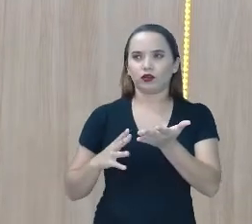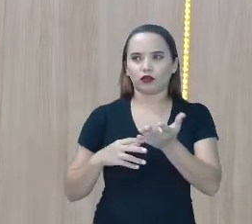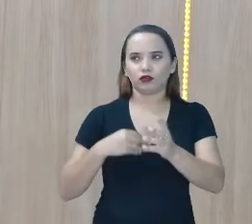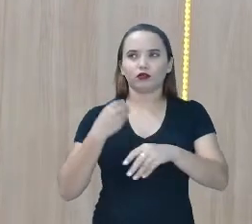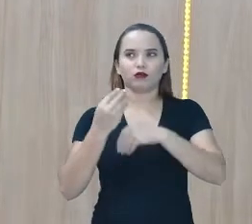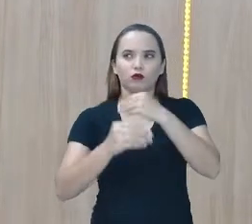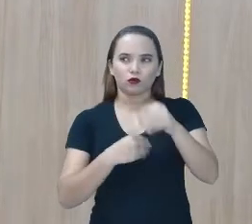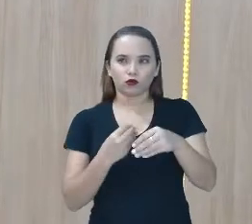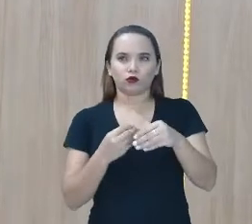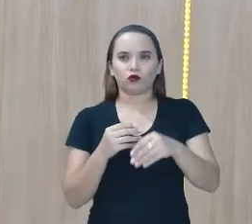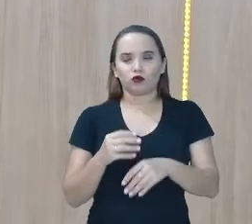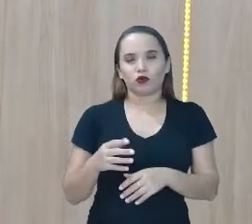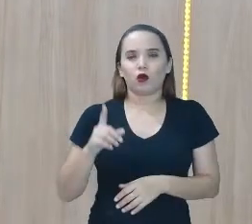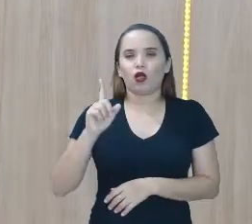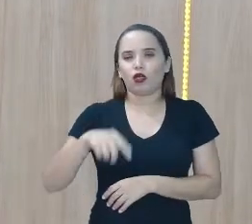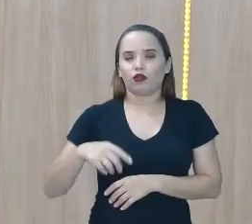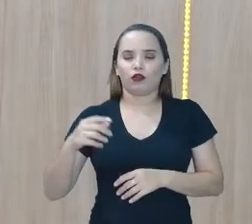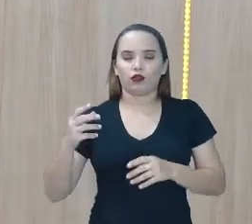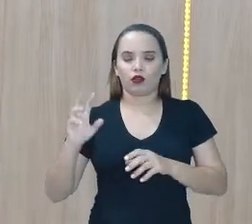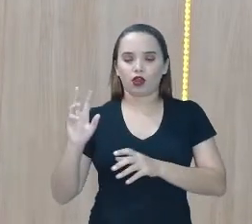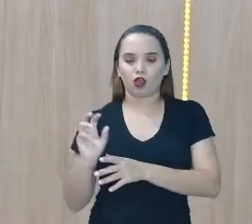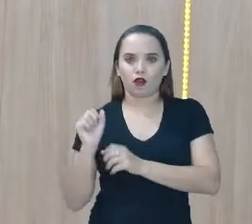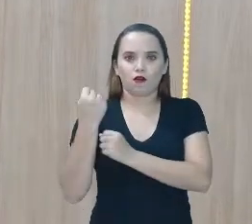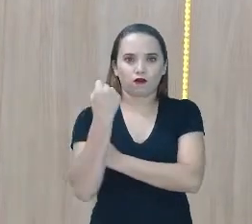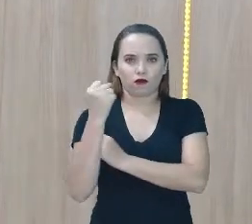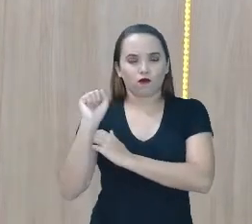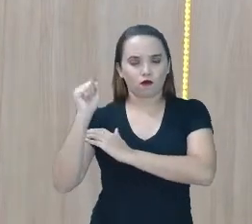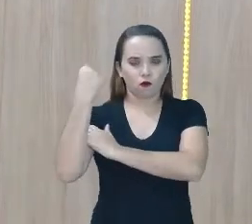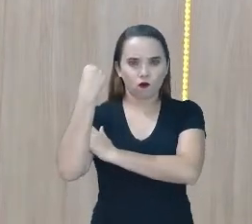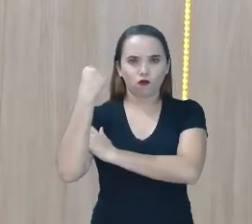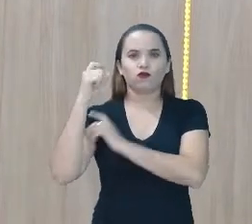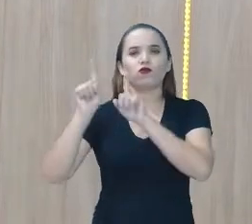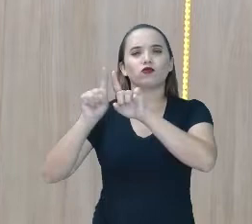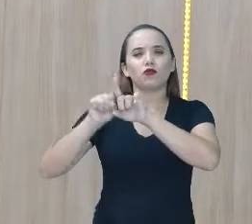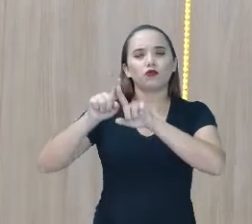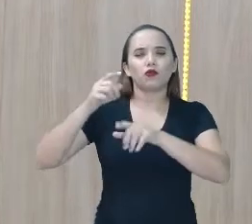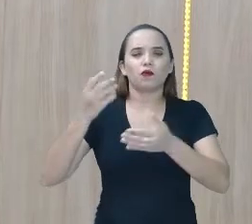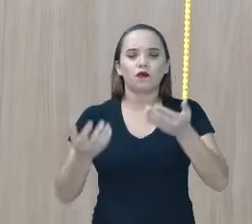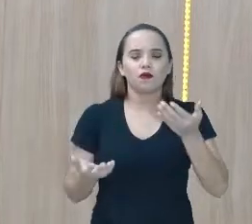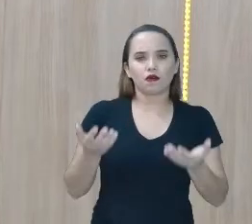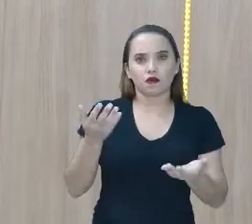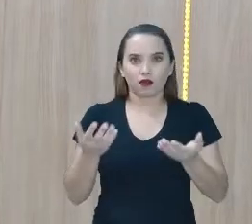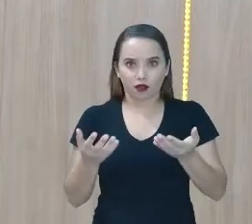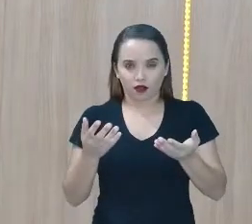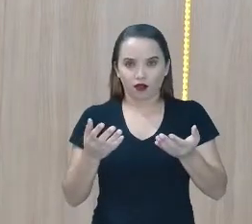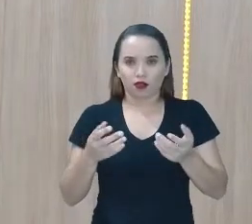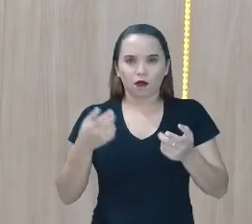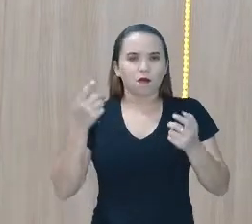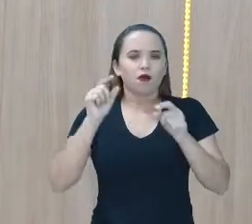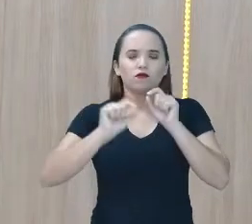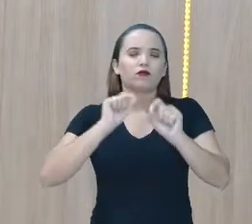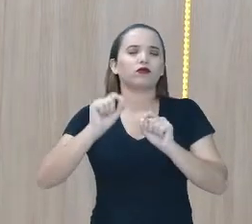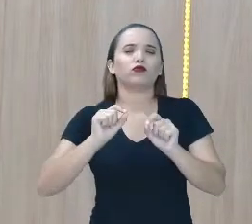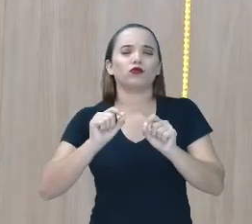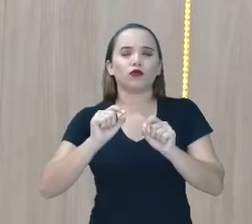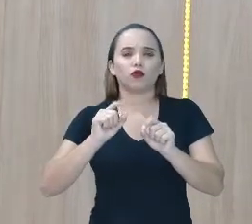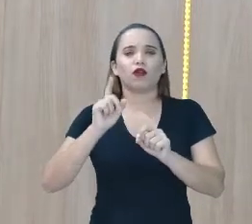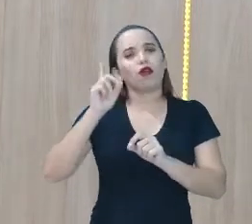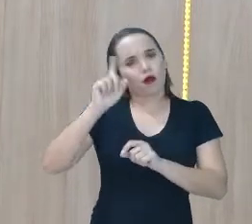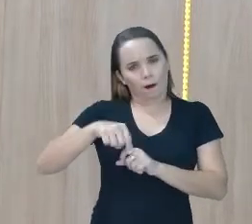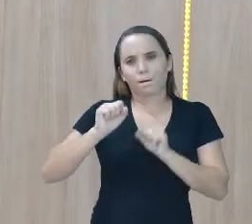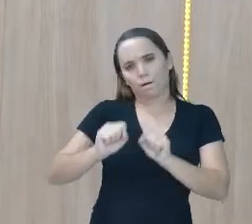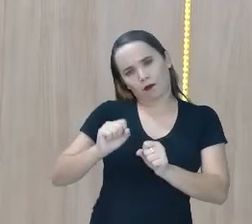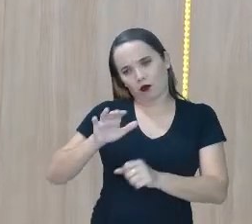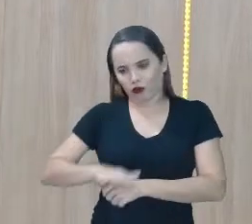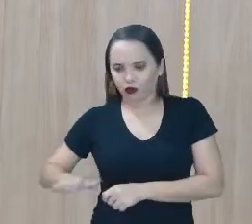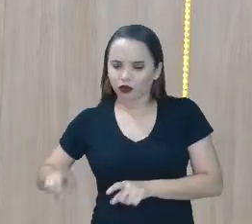contemplam tonicidade e equilibração, elas fazem com que esse estudante, essa criança, essa pessoa, que não é só a criança, mas pode